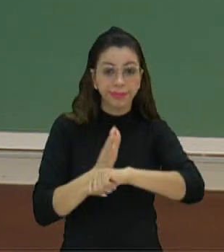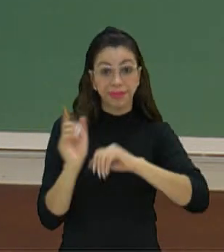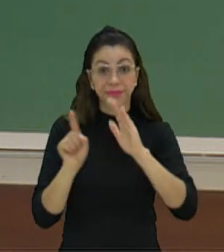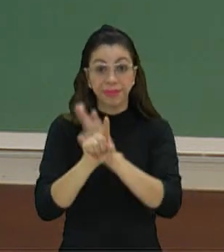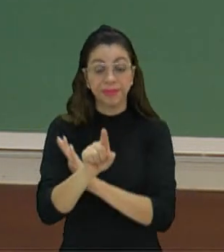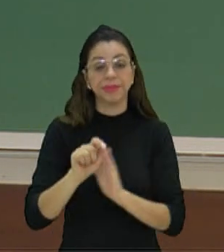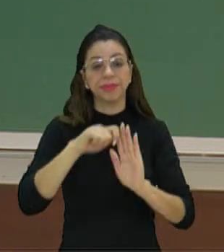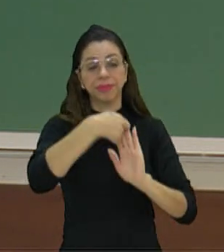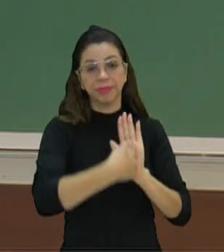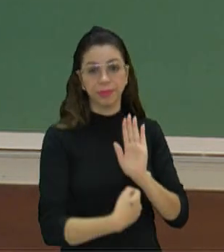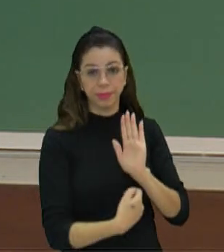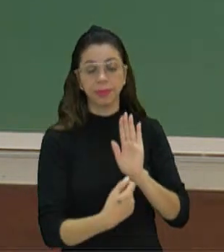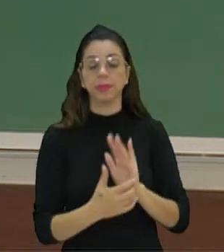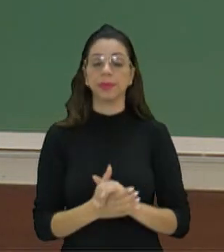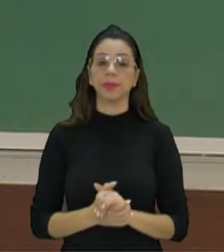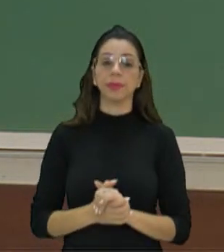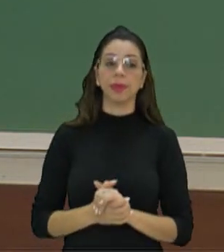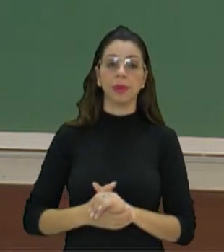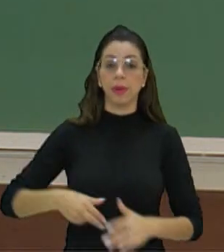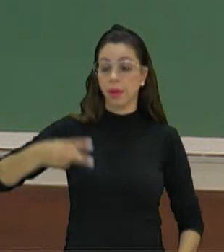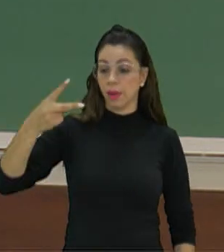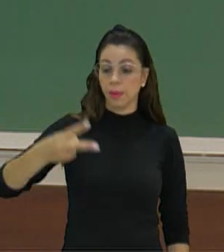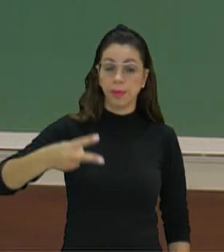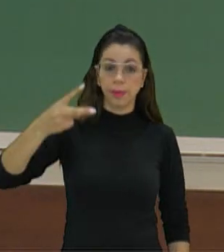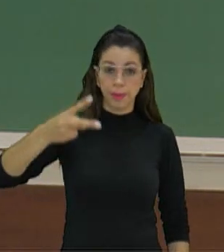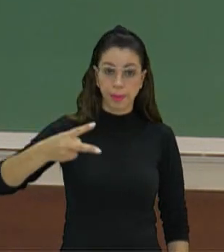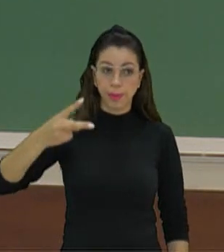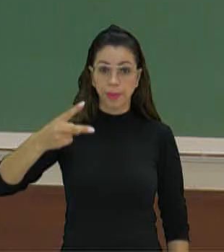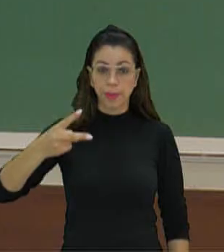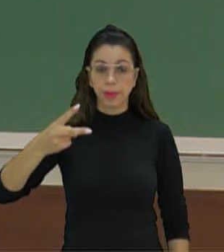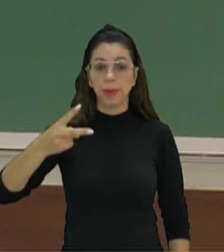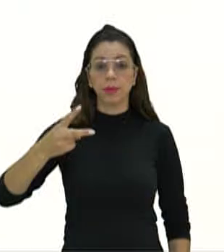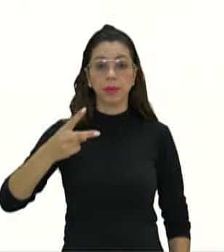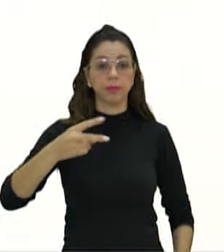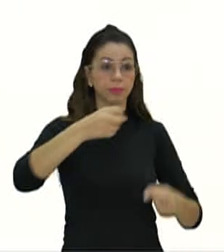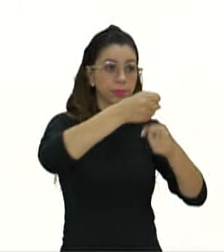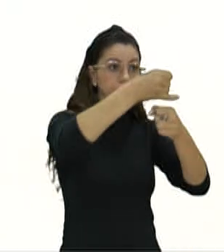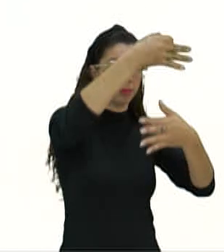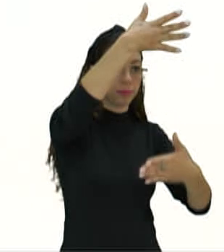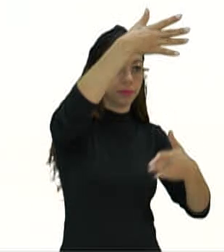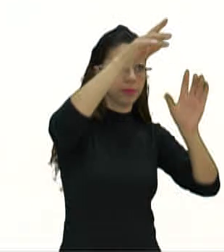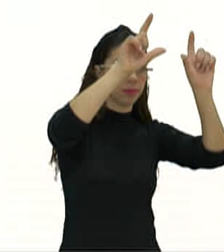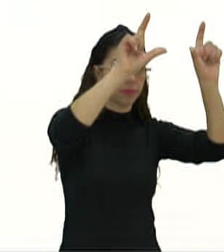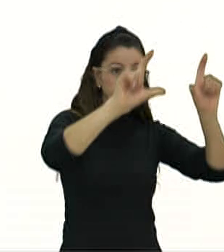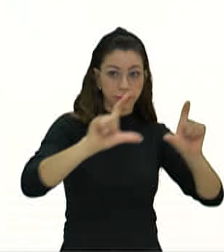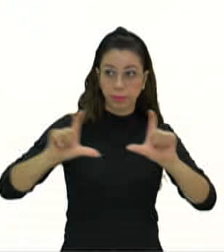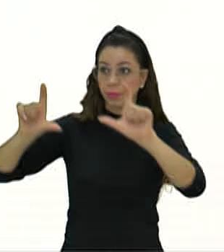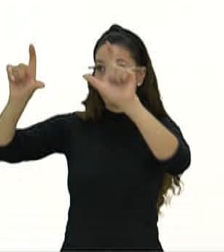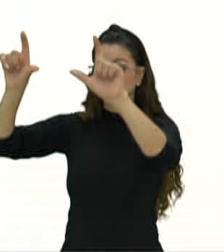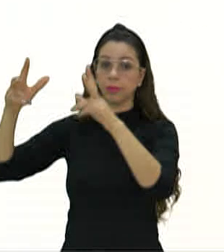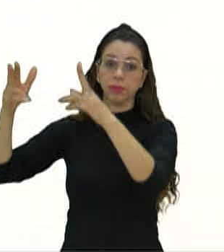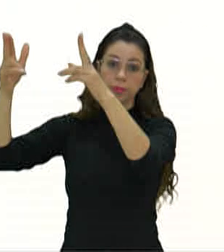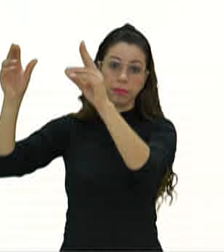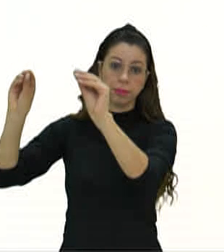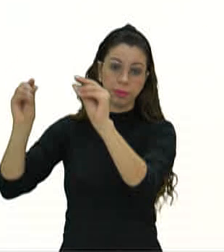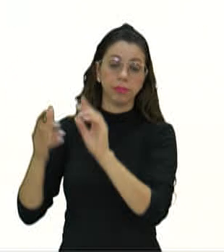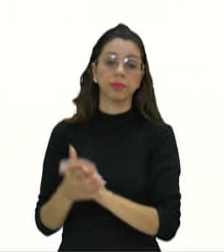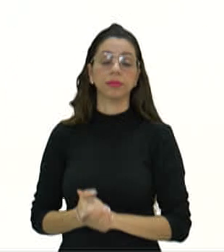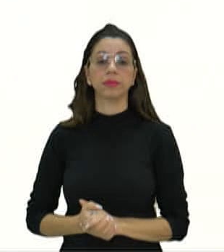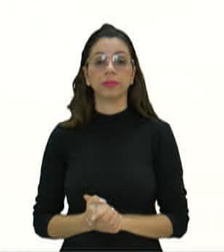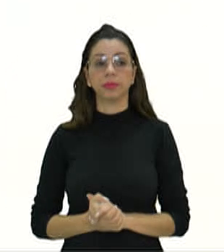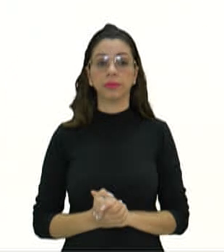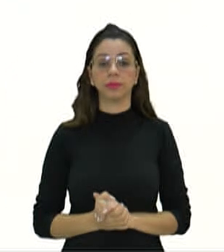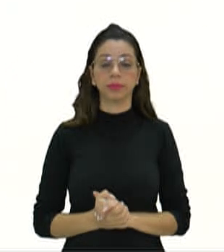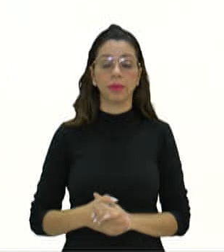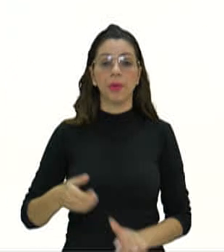texto. Então, 2 perguntas sobre esse pedaço aqui do texto, beleza? Number 1. Why is